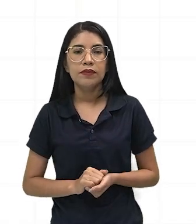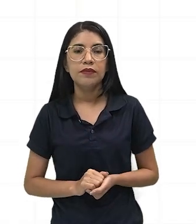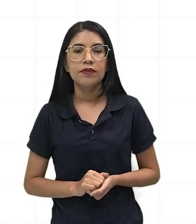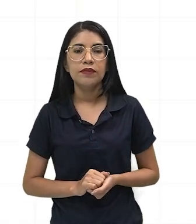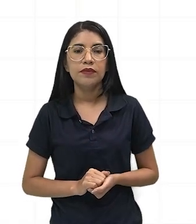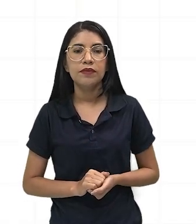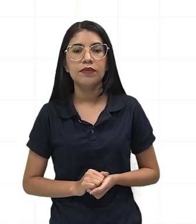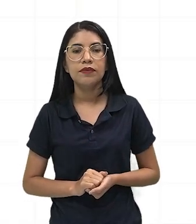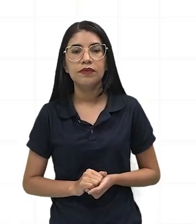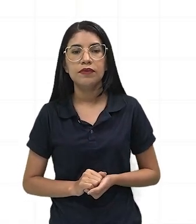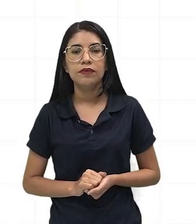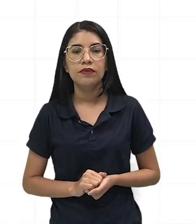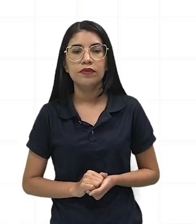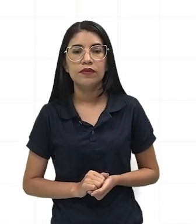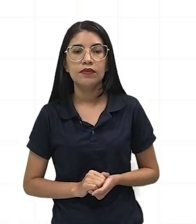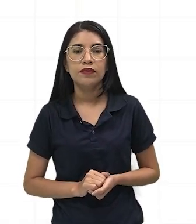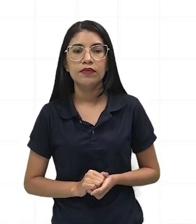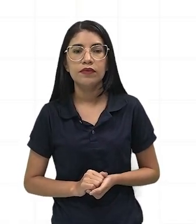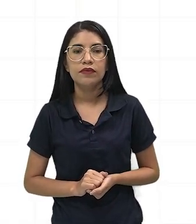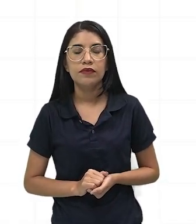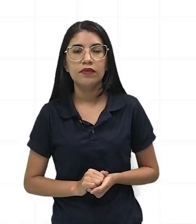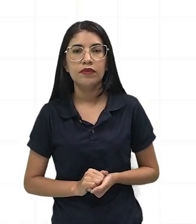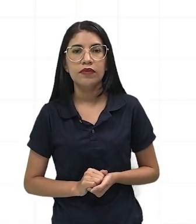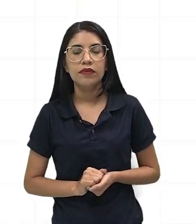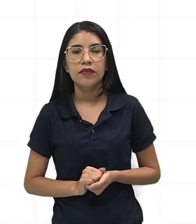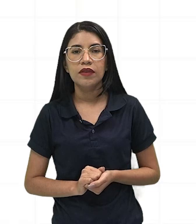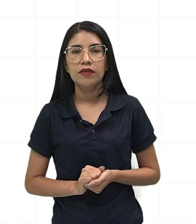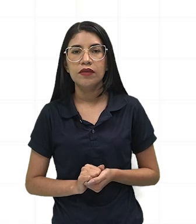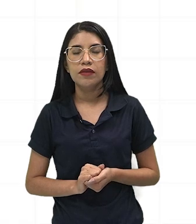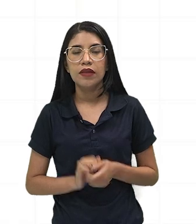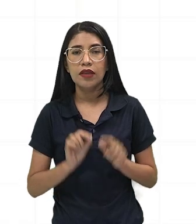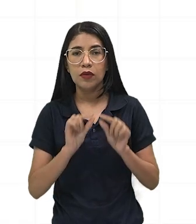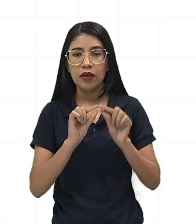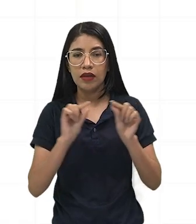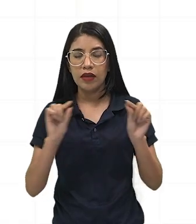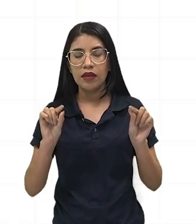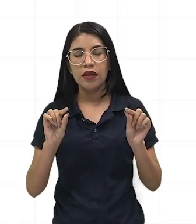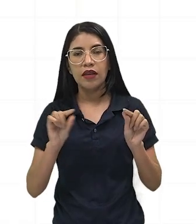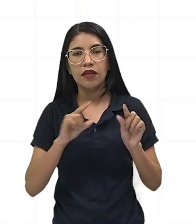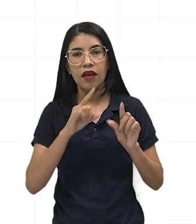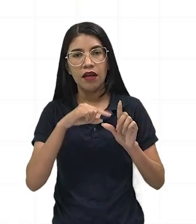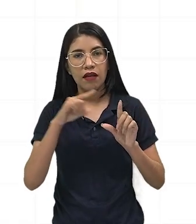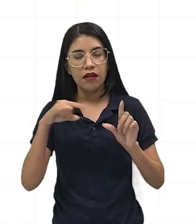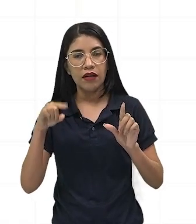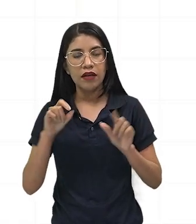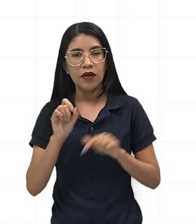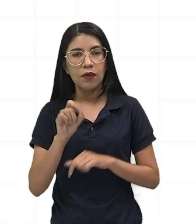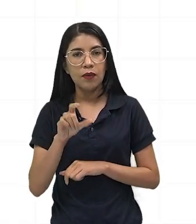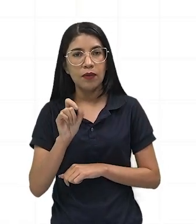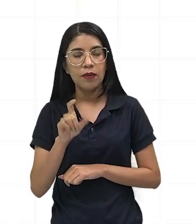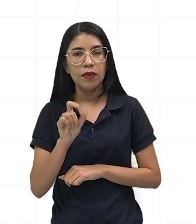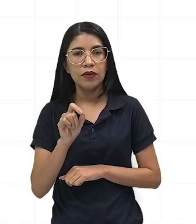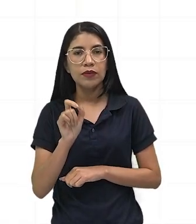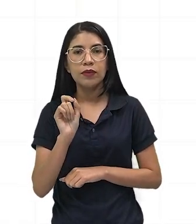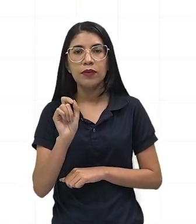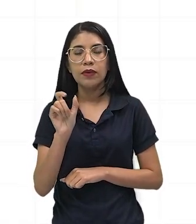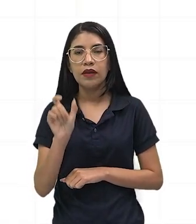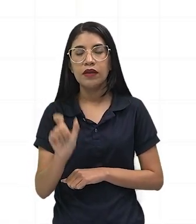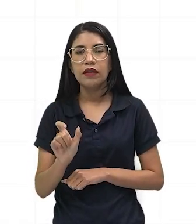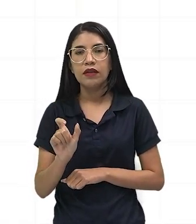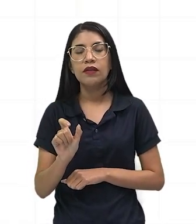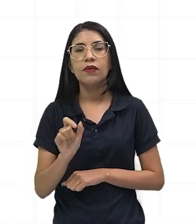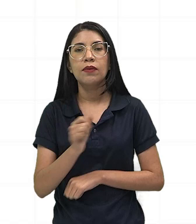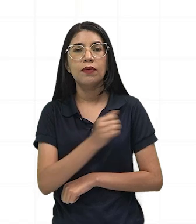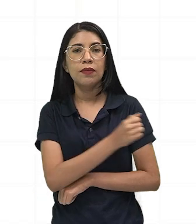aqui o de azul, né? Quem é o azul? O aluno